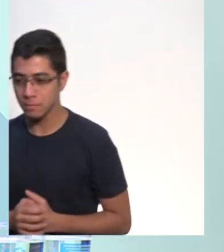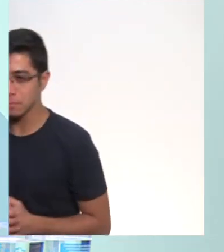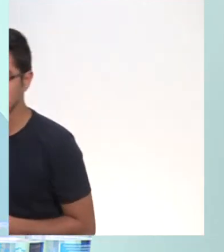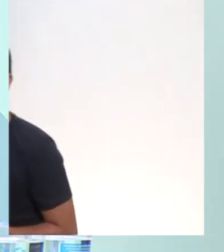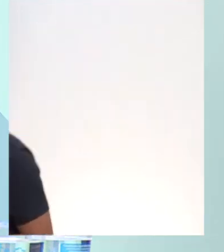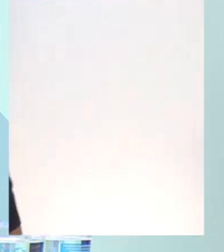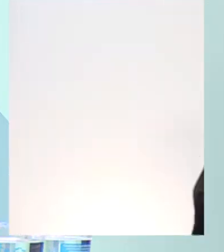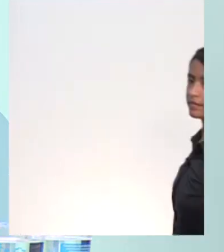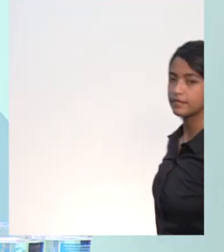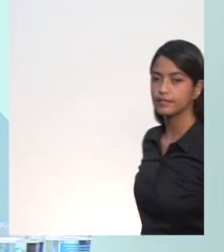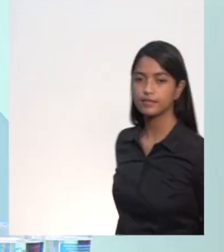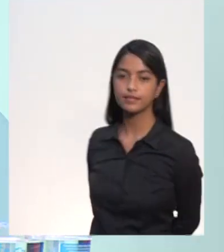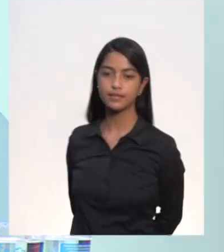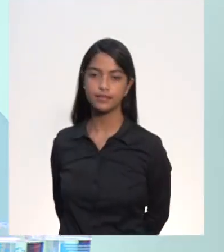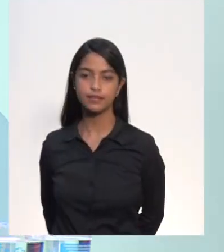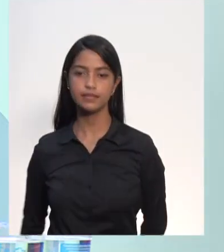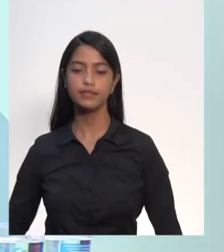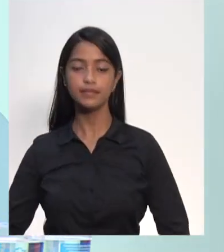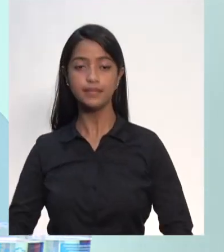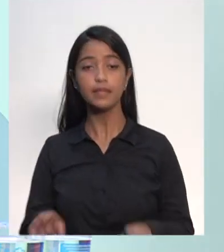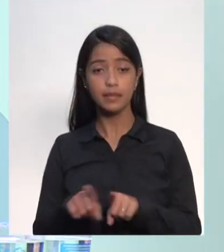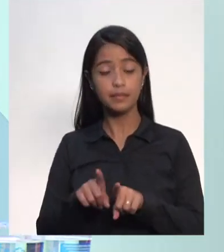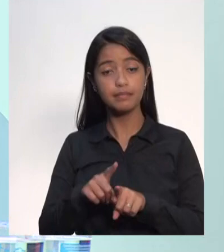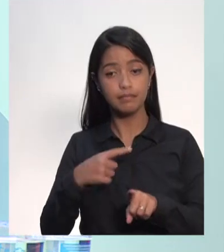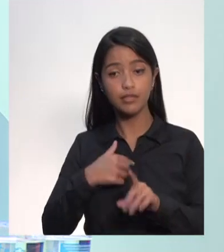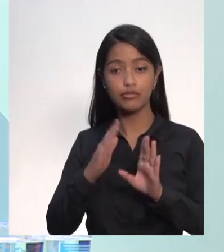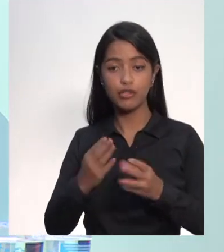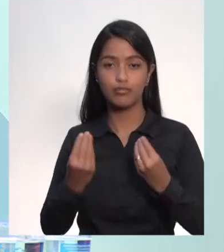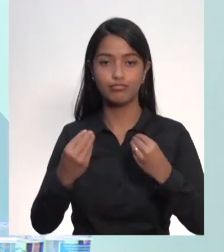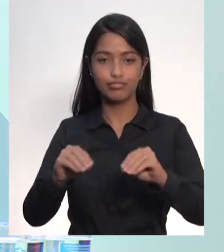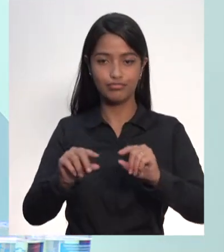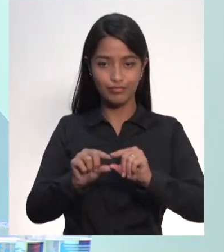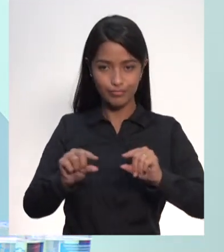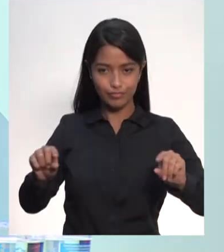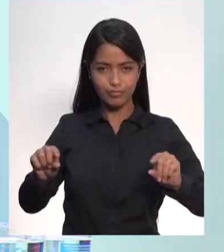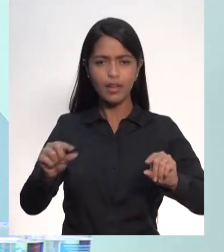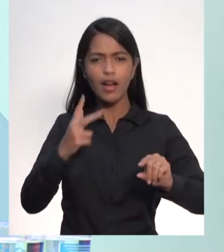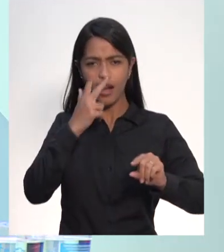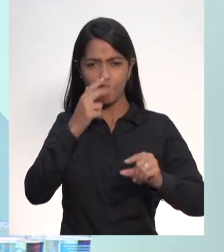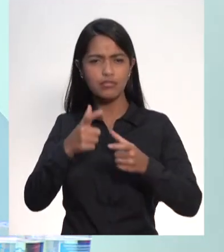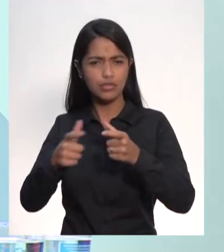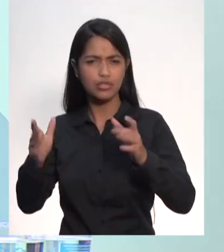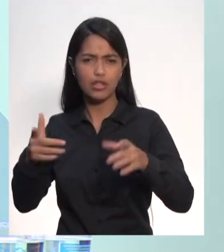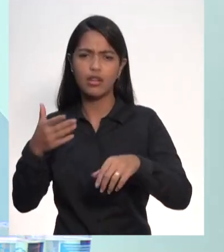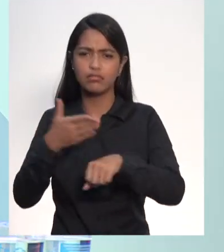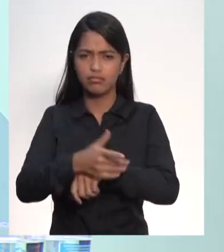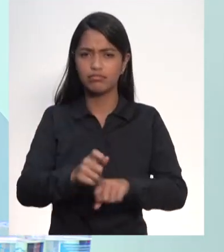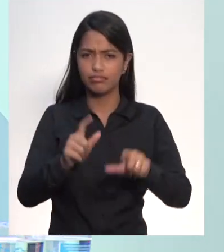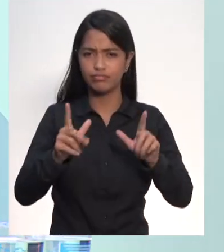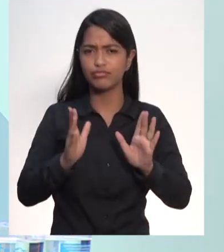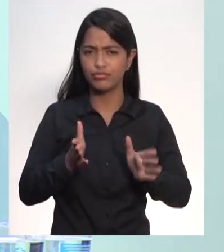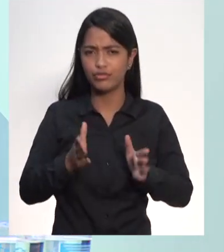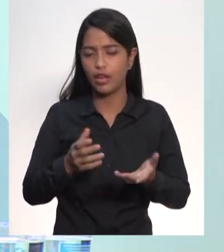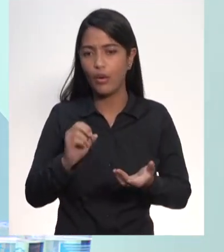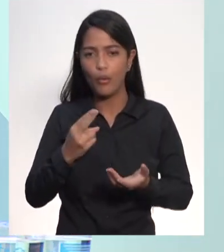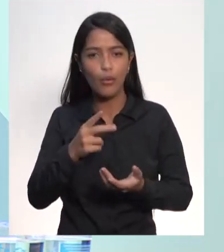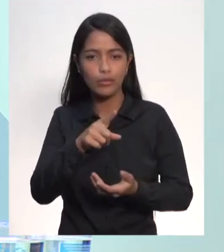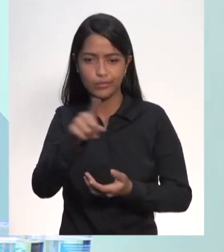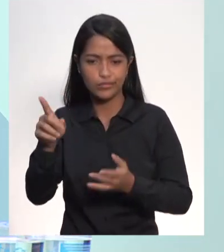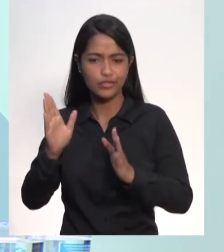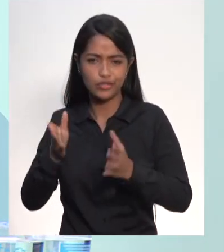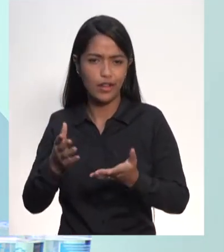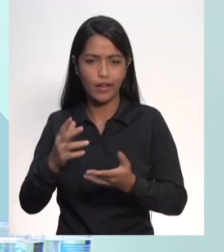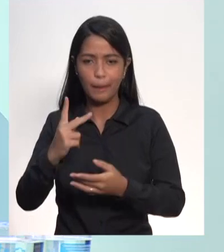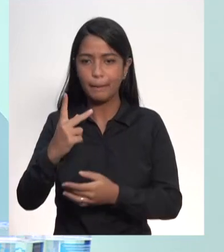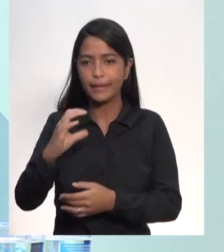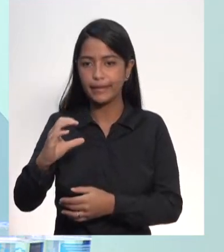caminho, imagino que a maioria das pessoas já acessou ou já teve algum contato com esse material, o próprio PC